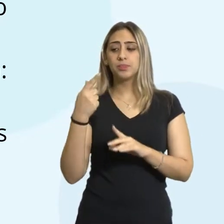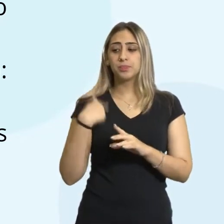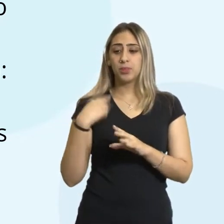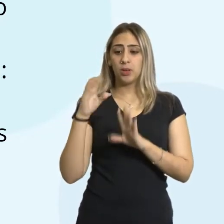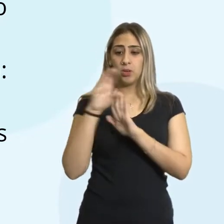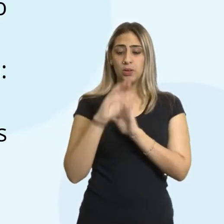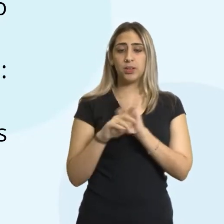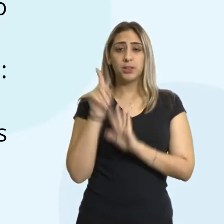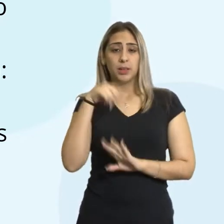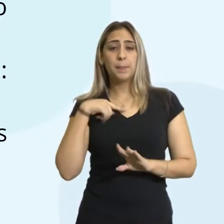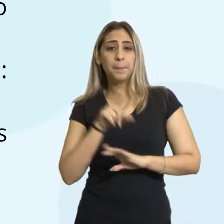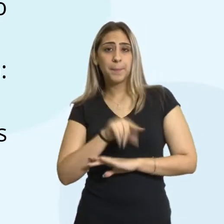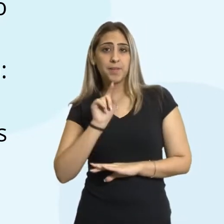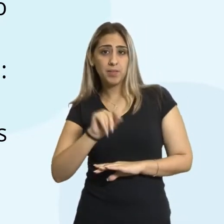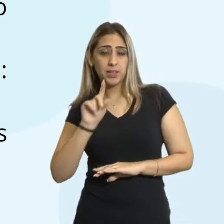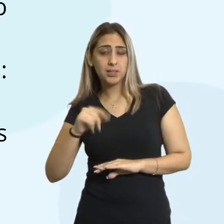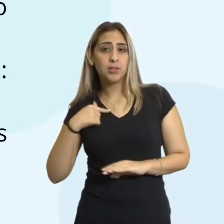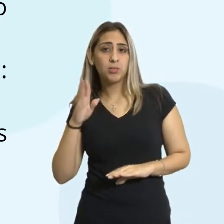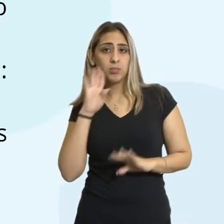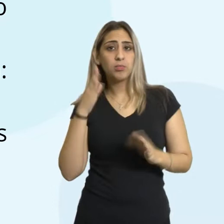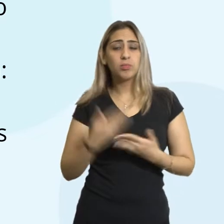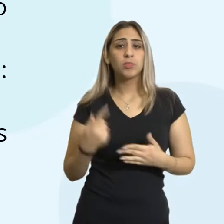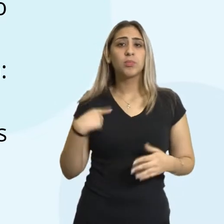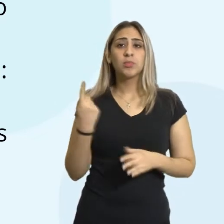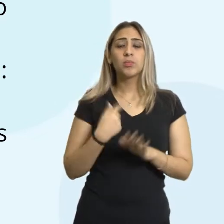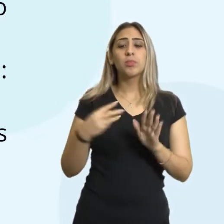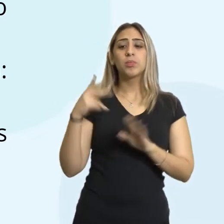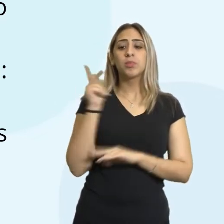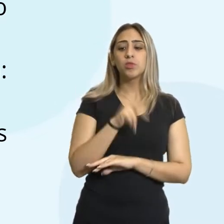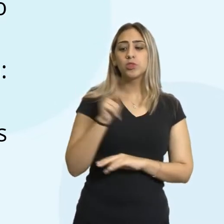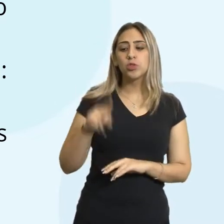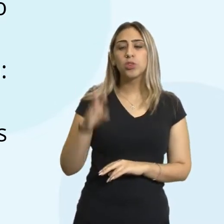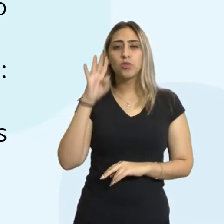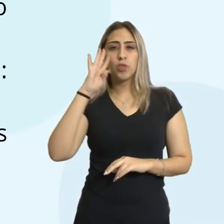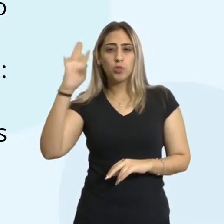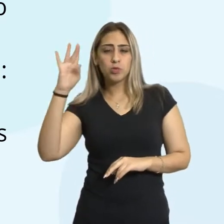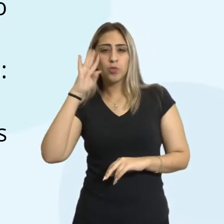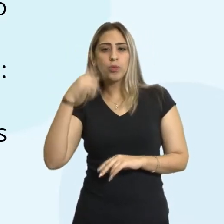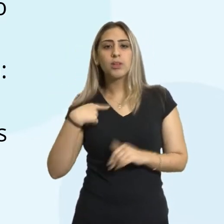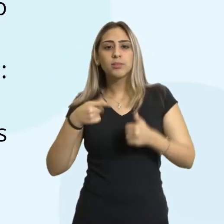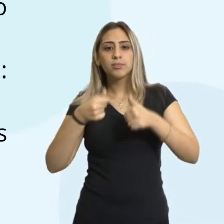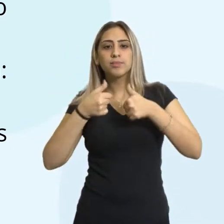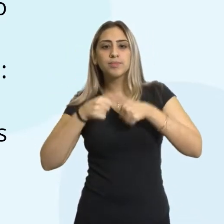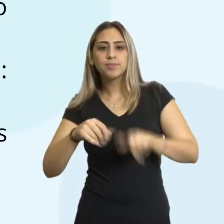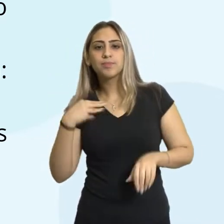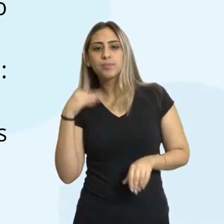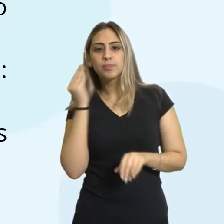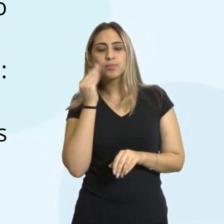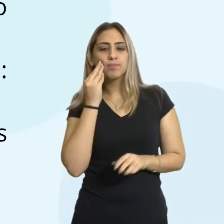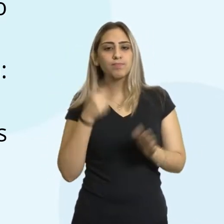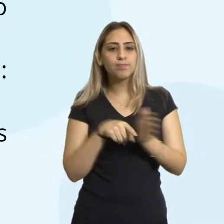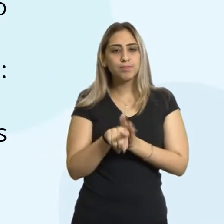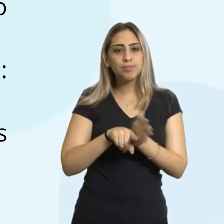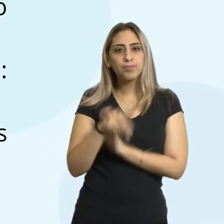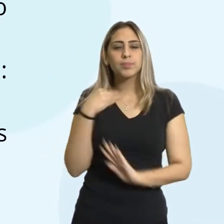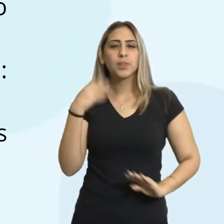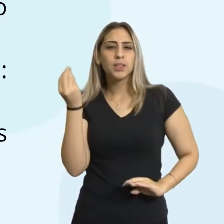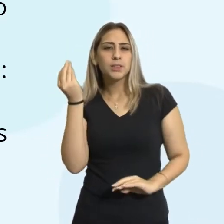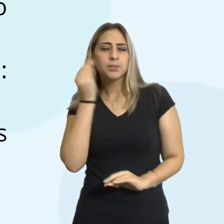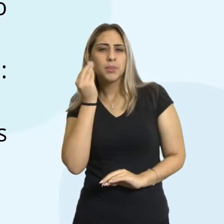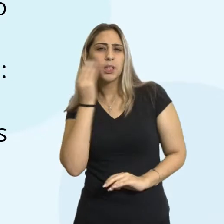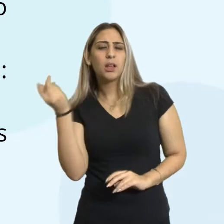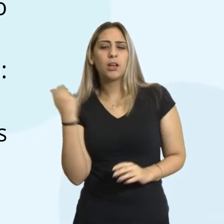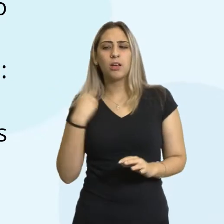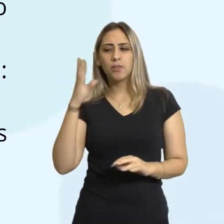ele é preferencialmente ministrado por um professor de Filosofia e ele vai tentar ir pesquisar e experimentar e